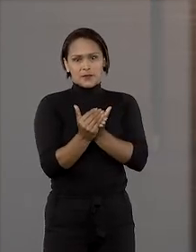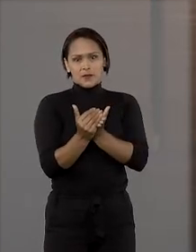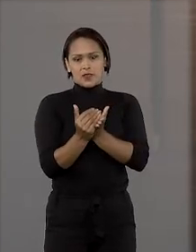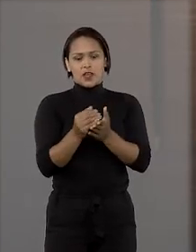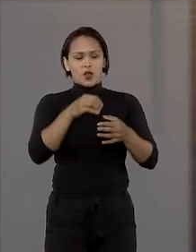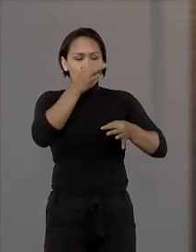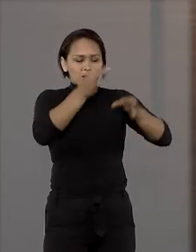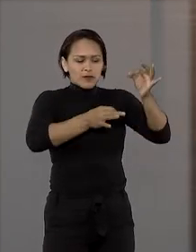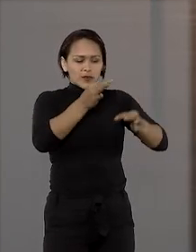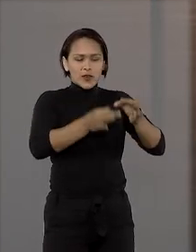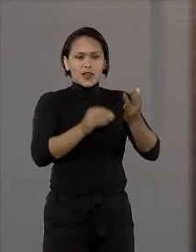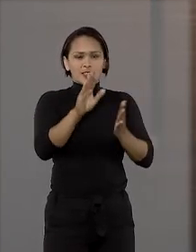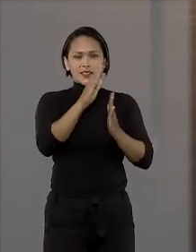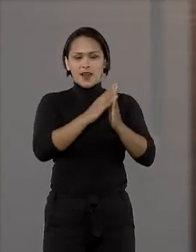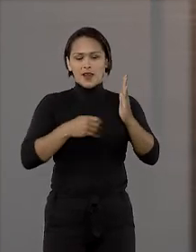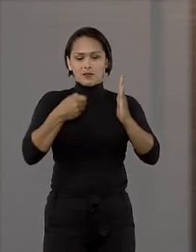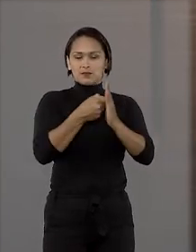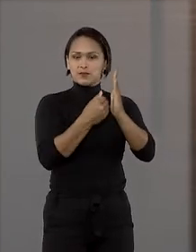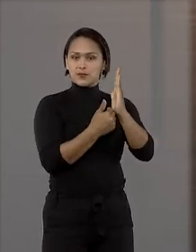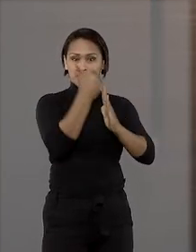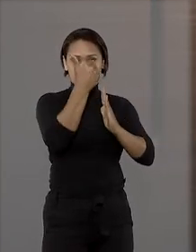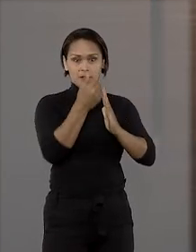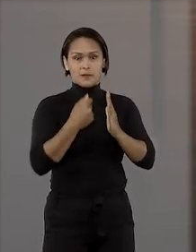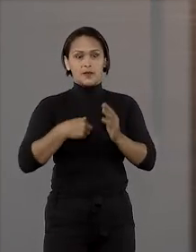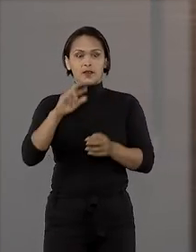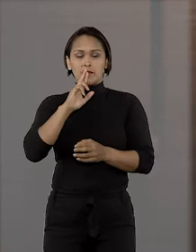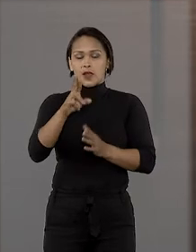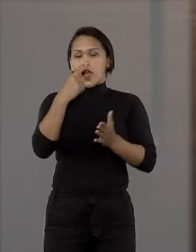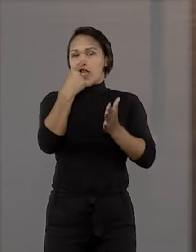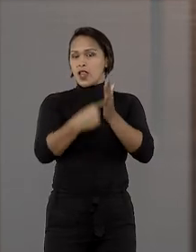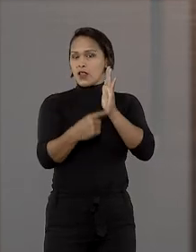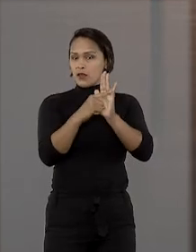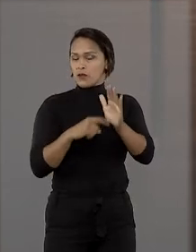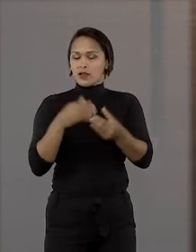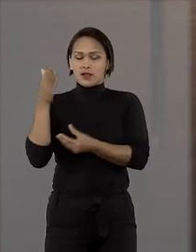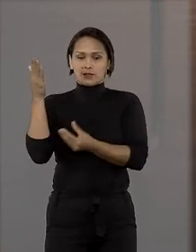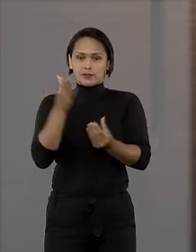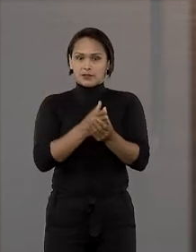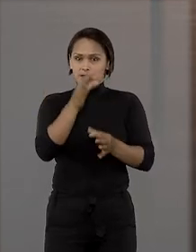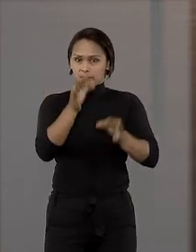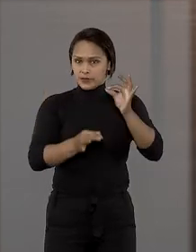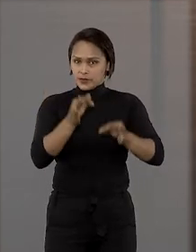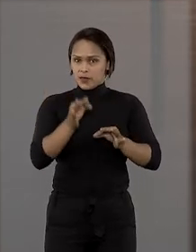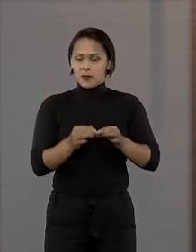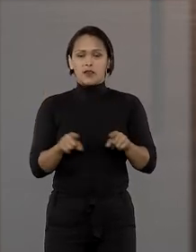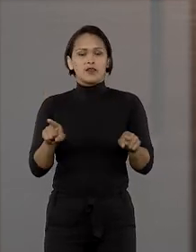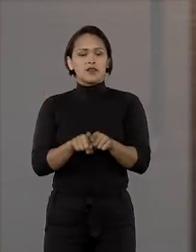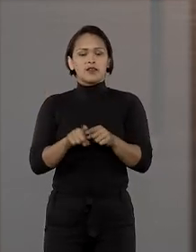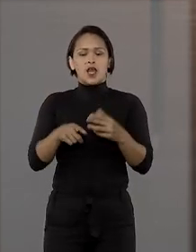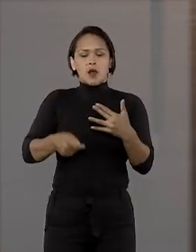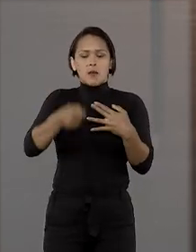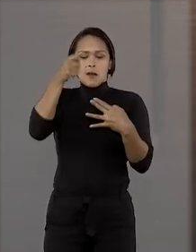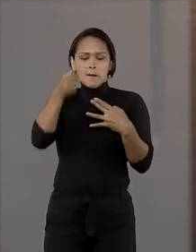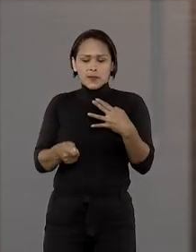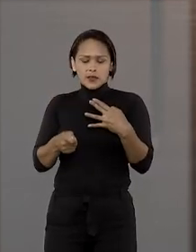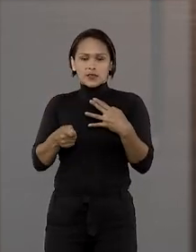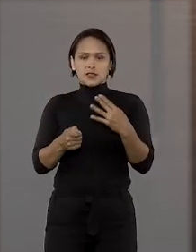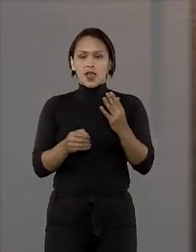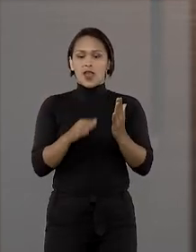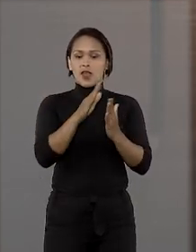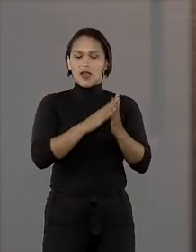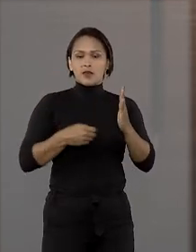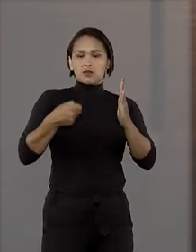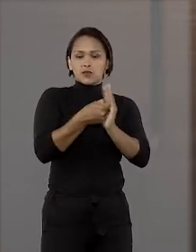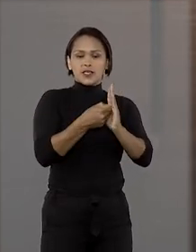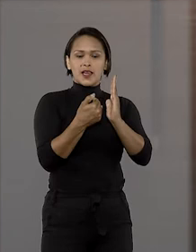pedido formulado na petição inicial, o que resulta em nulidade do julgamento. A sentença também pode ser ultra petita. O